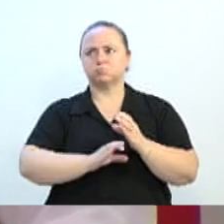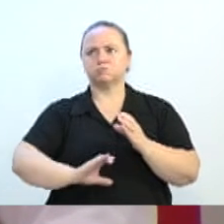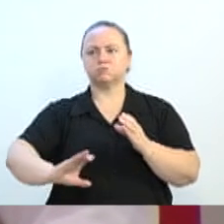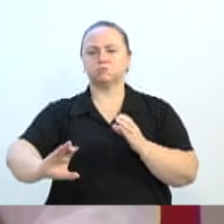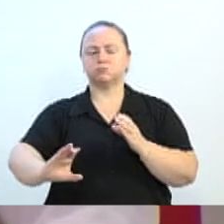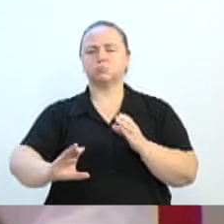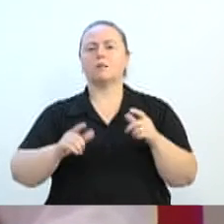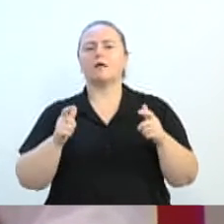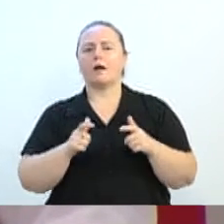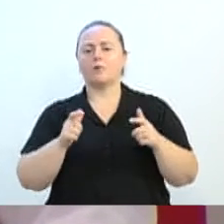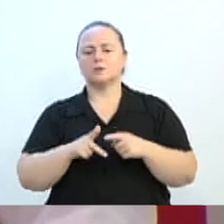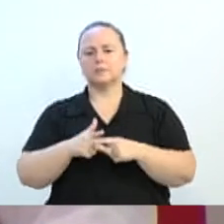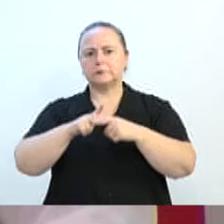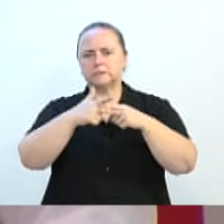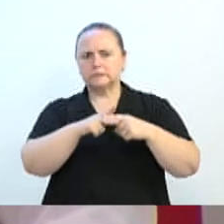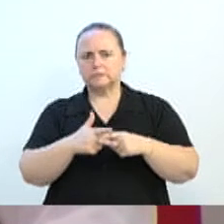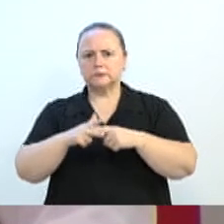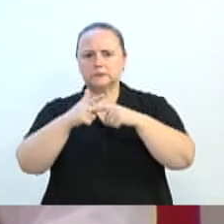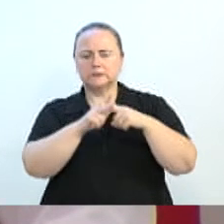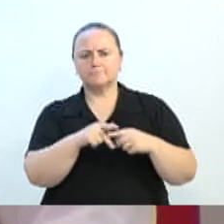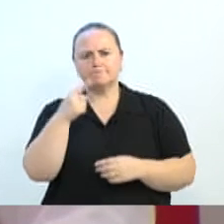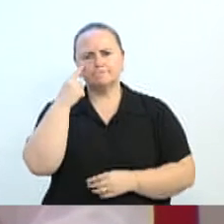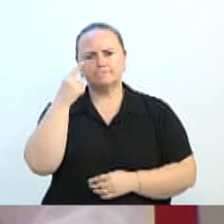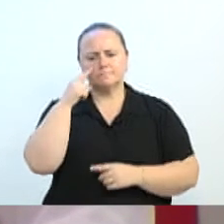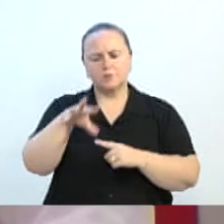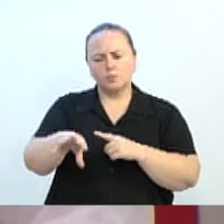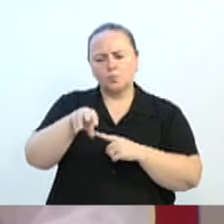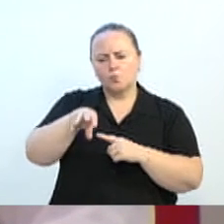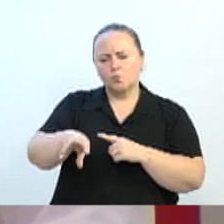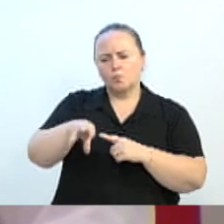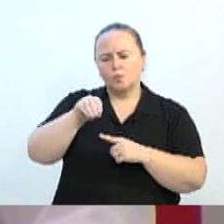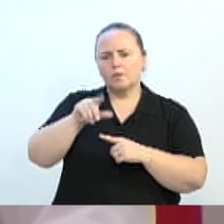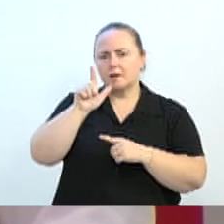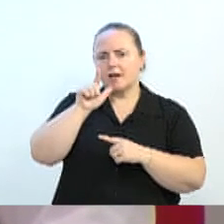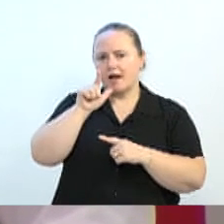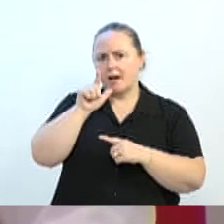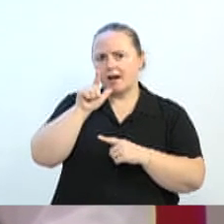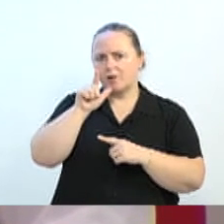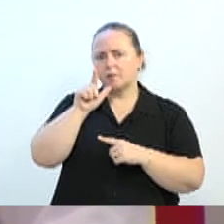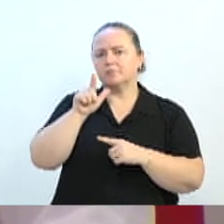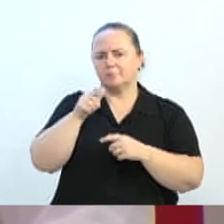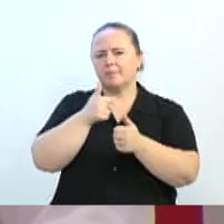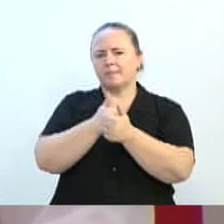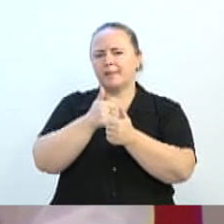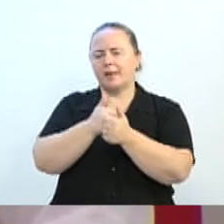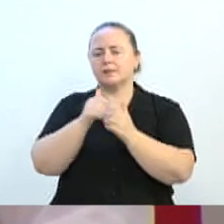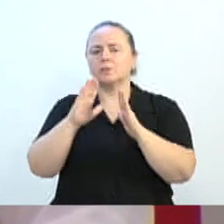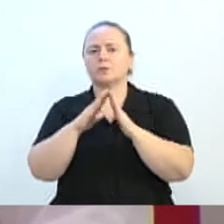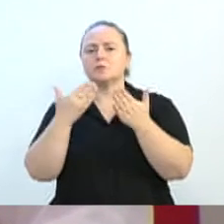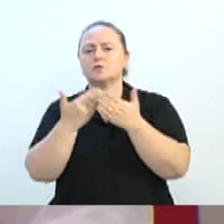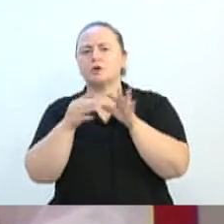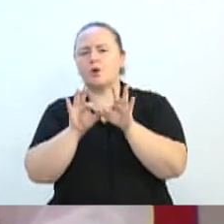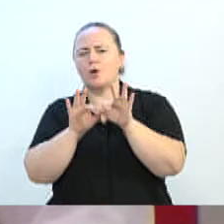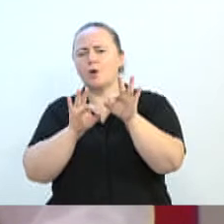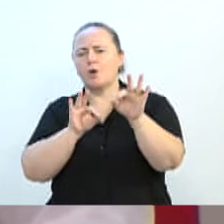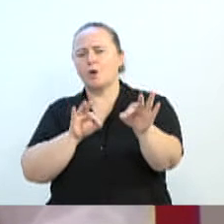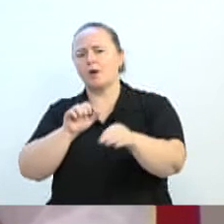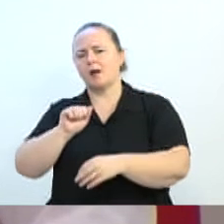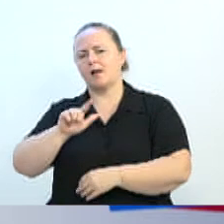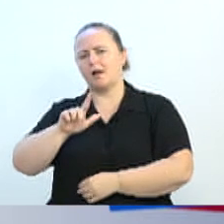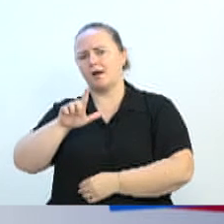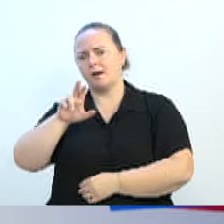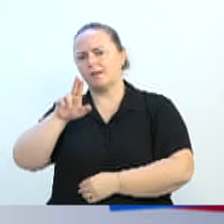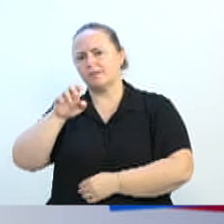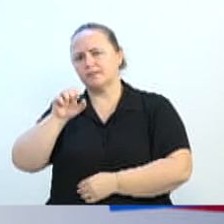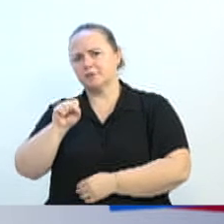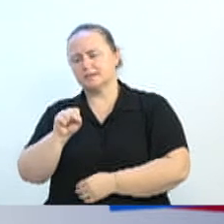o feito o conserto para que possa captar água lá na enche mais próximo Alves Ramos ontem Estive no local verificando a